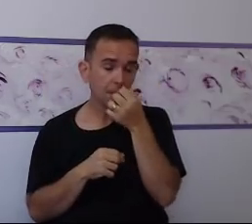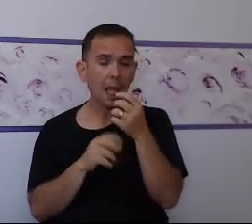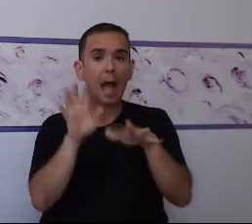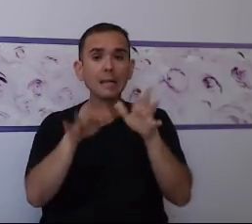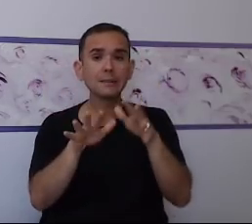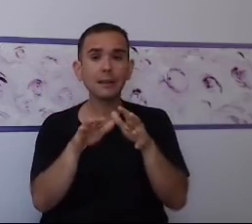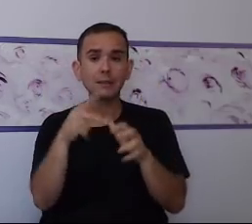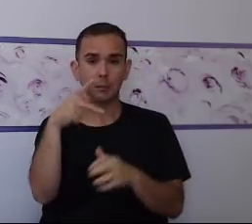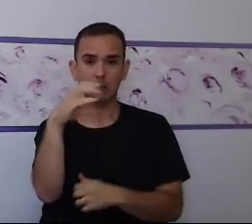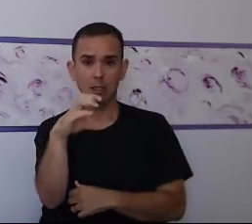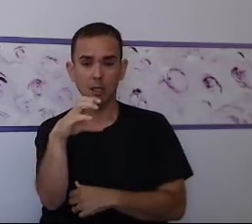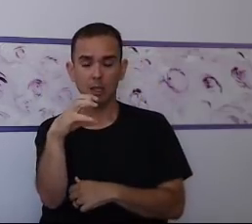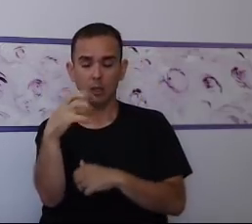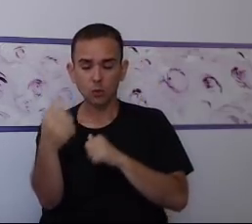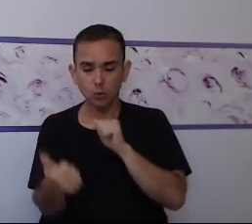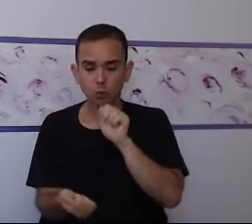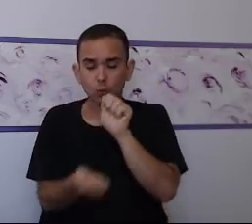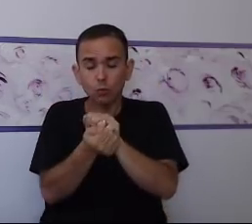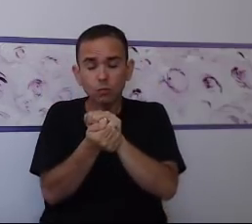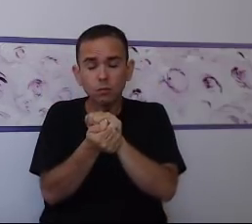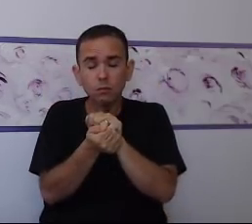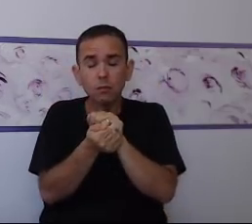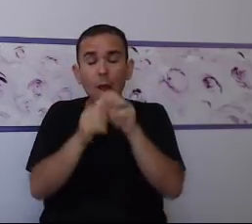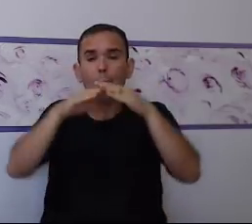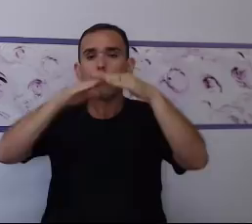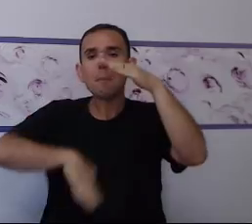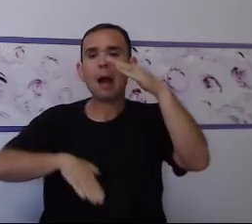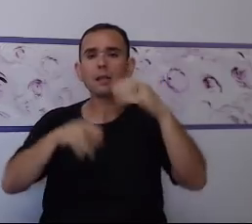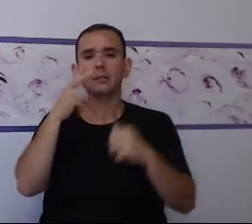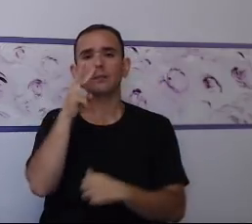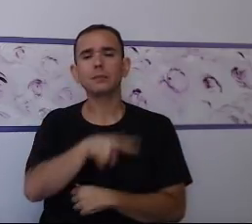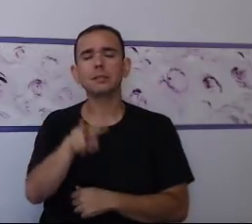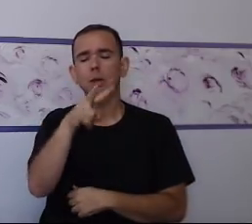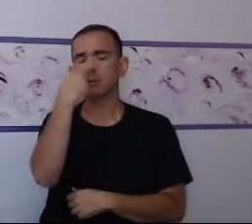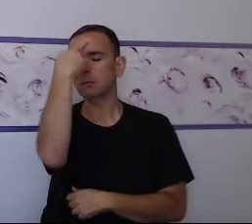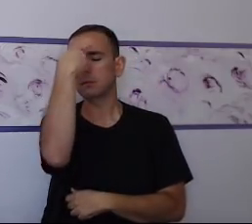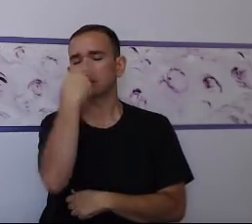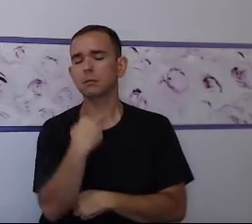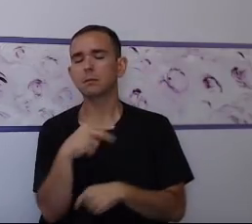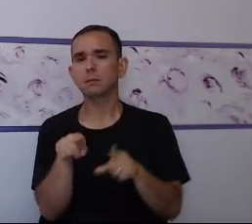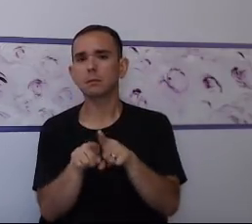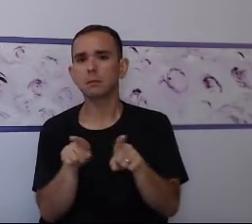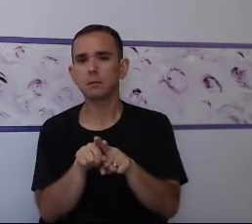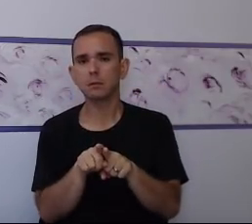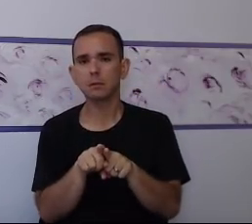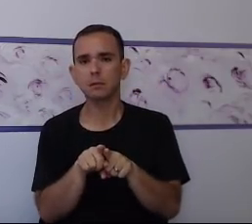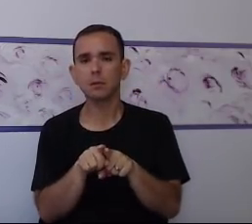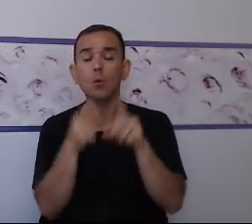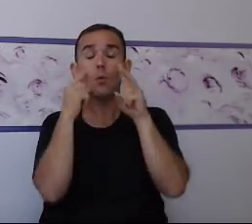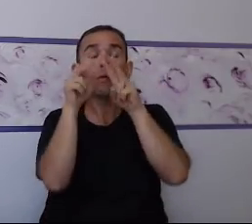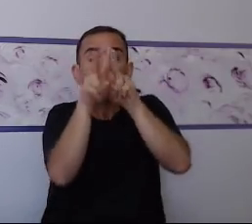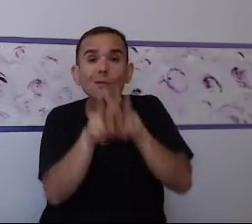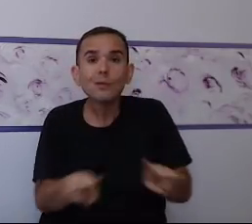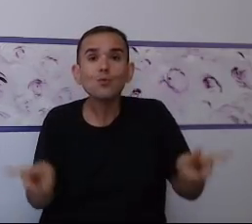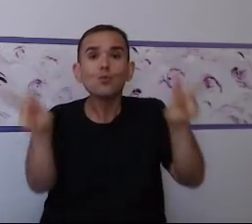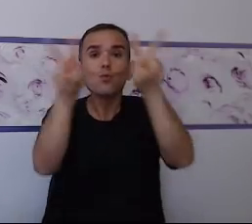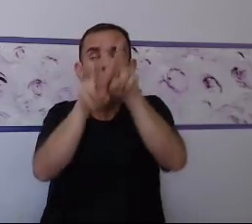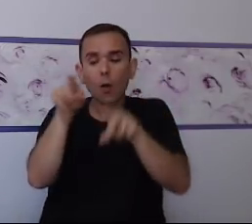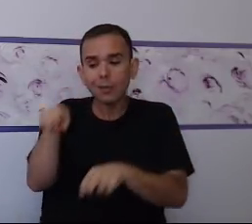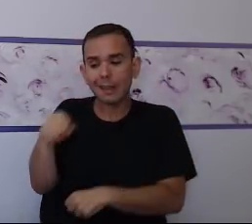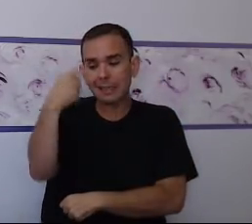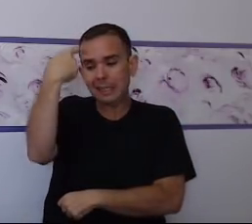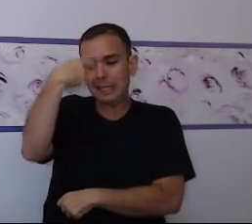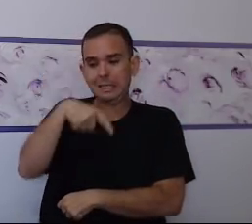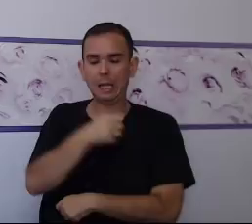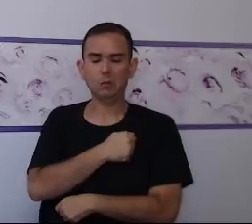cerebral vem acompanhada da baixa visão. Muitas vezes da cegueira. Então, o campo visual desse aluno, muitas vezes,